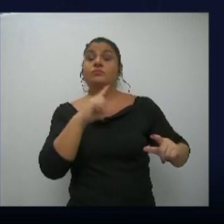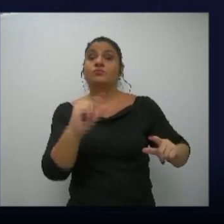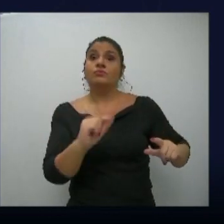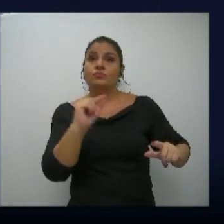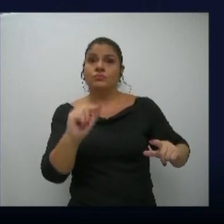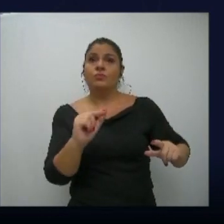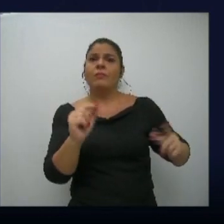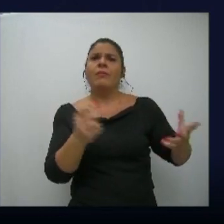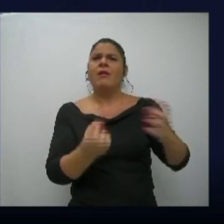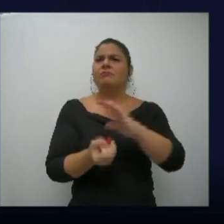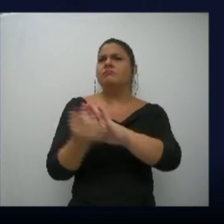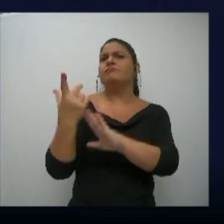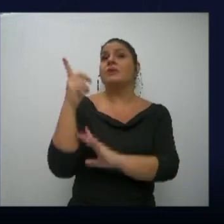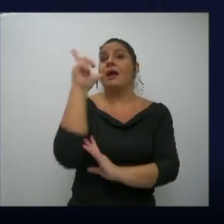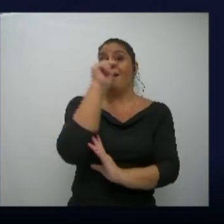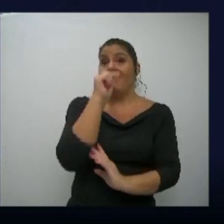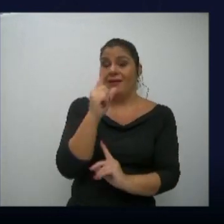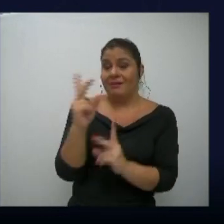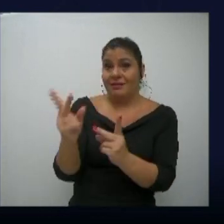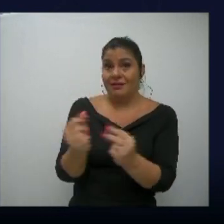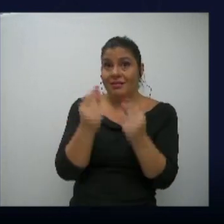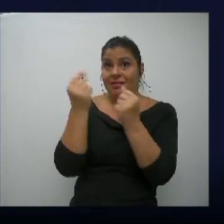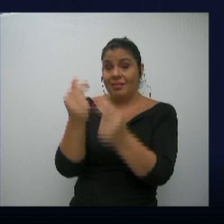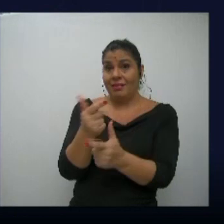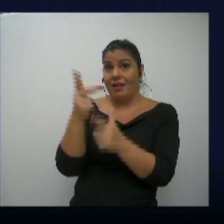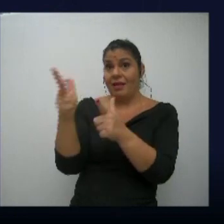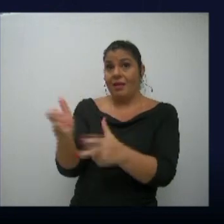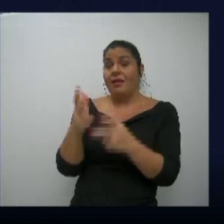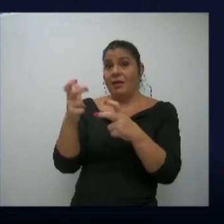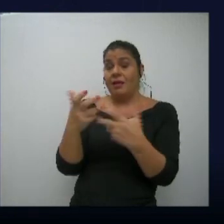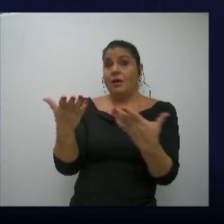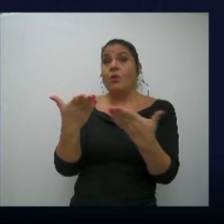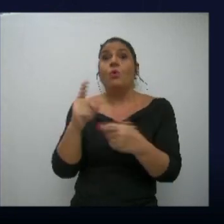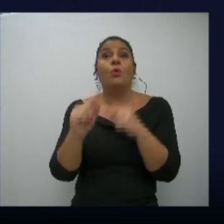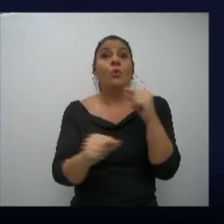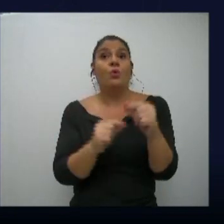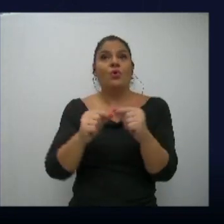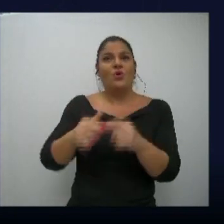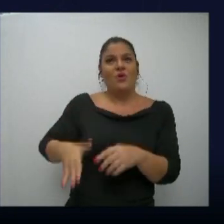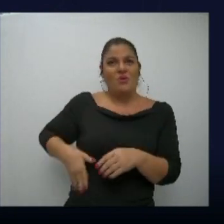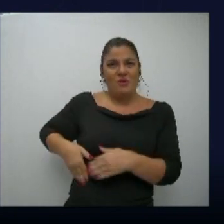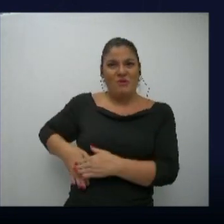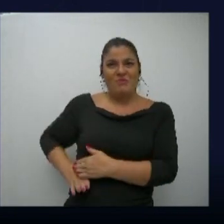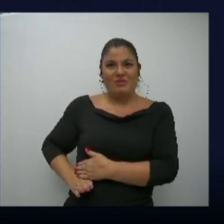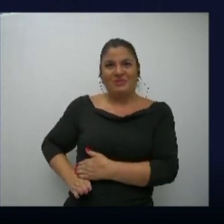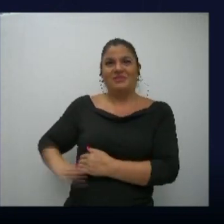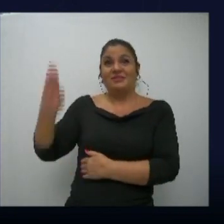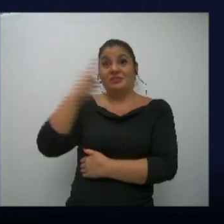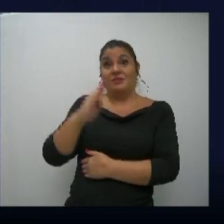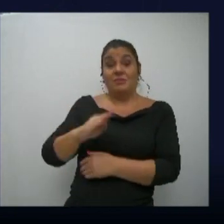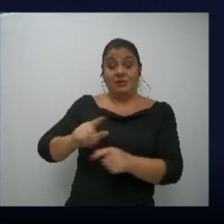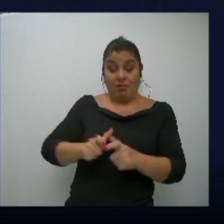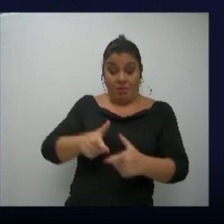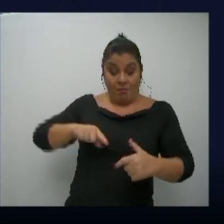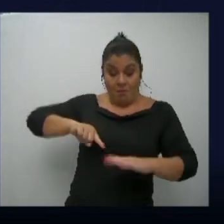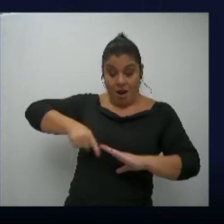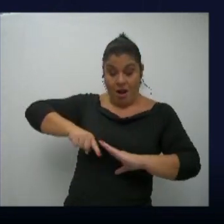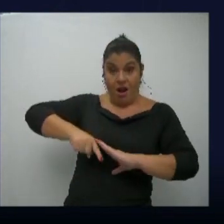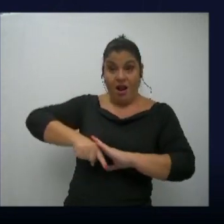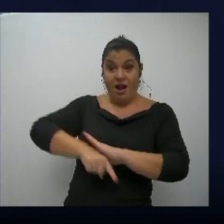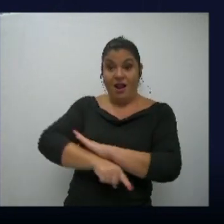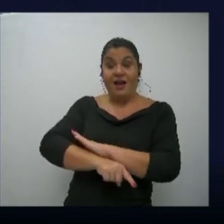tem a gente tem muita liquidez assim hoje em dia e diga que o que o bolso no Brasil ele é tão fundo a maior do que eu